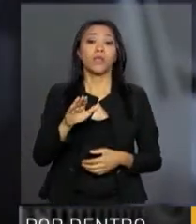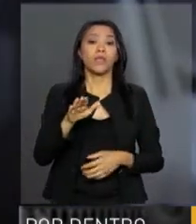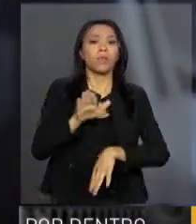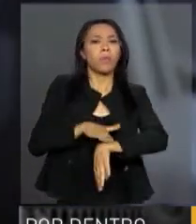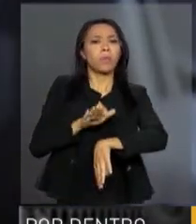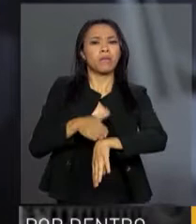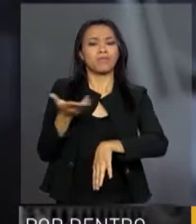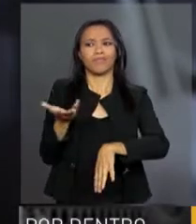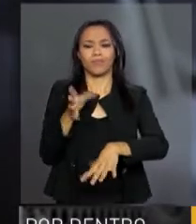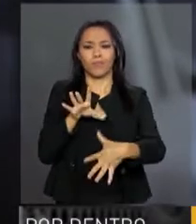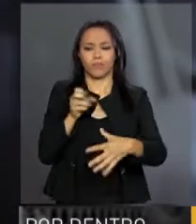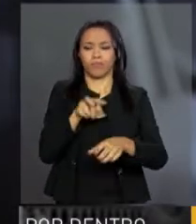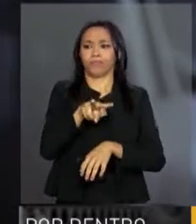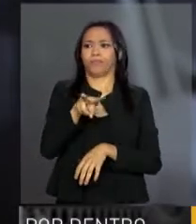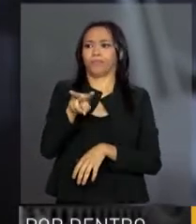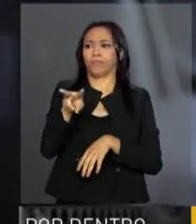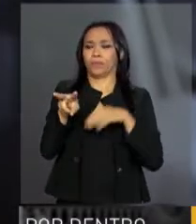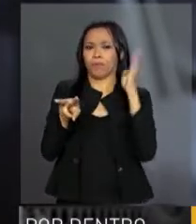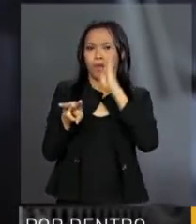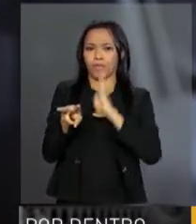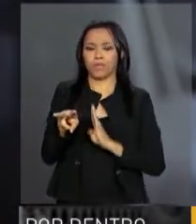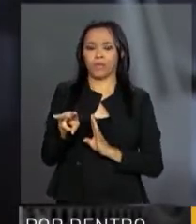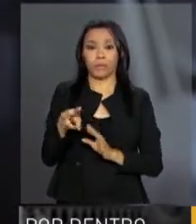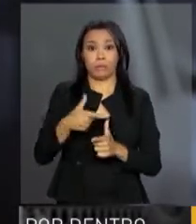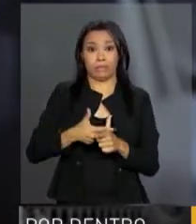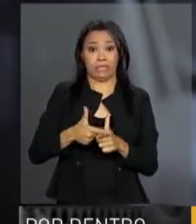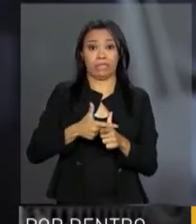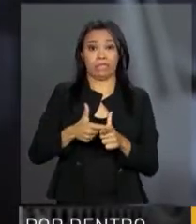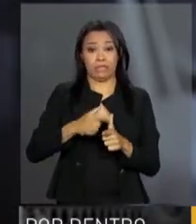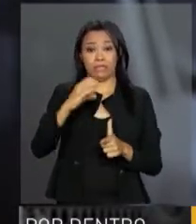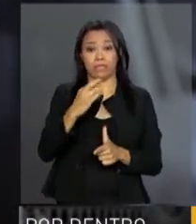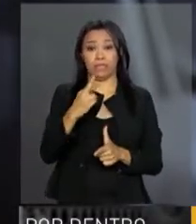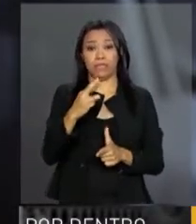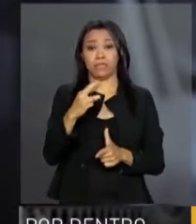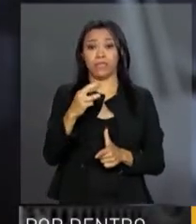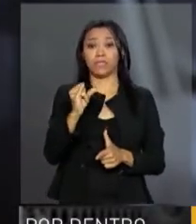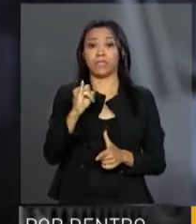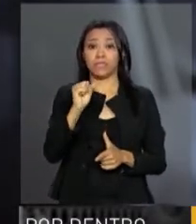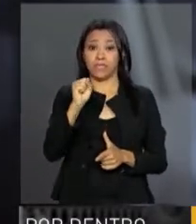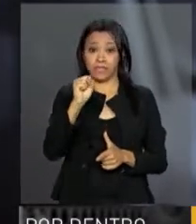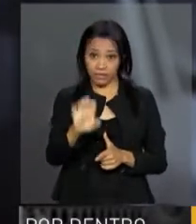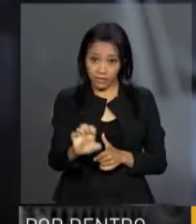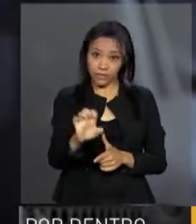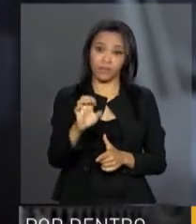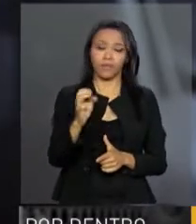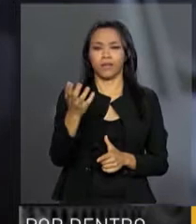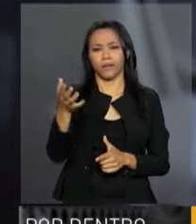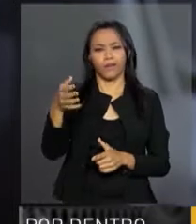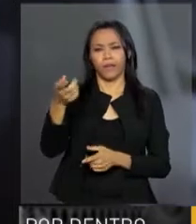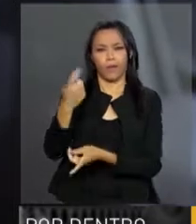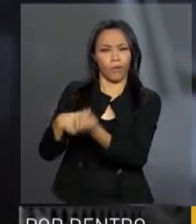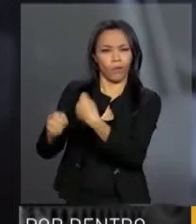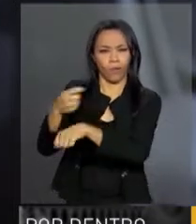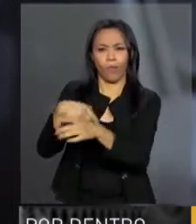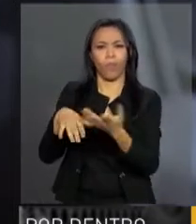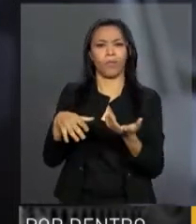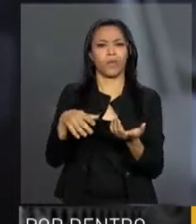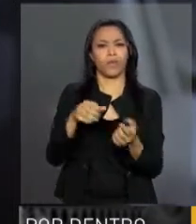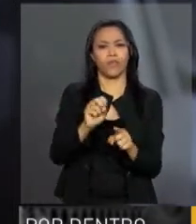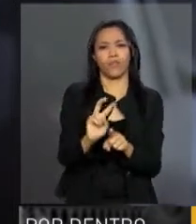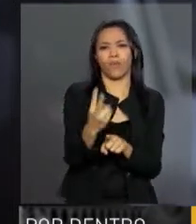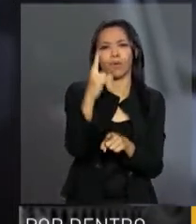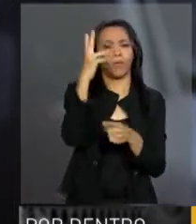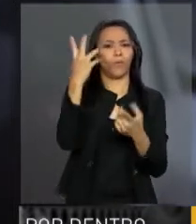Brasil enfrenta uma das maiores crises da nossa história republicana, crise econômica, crise de